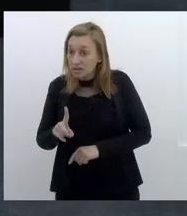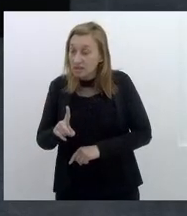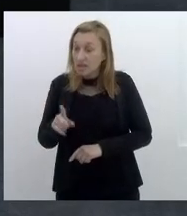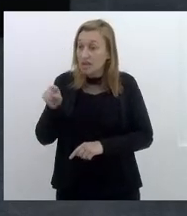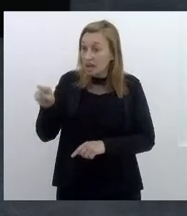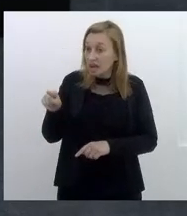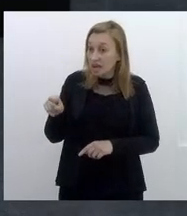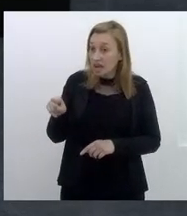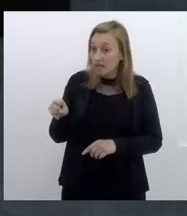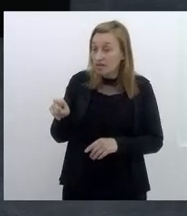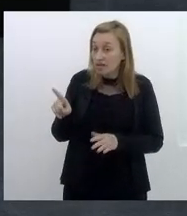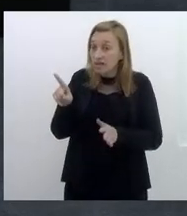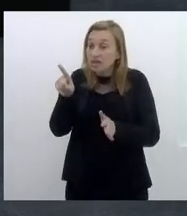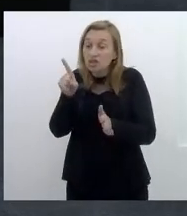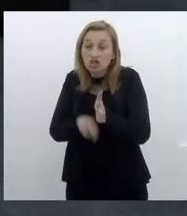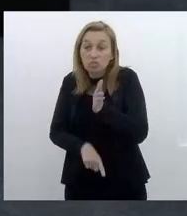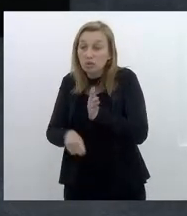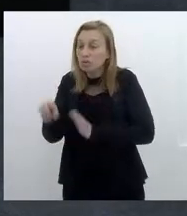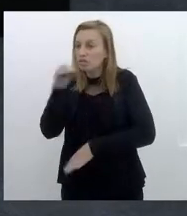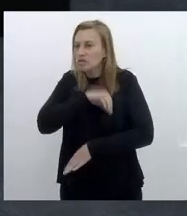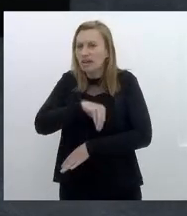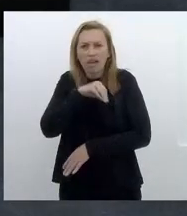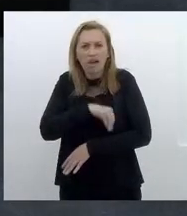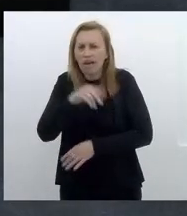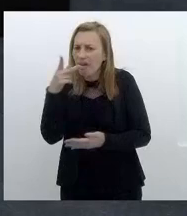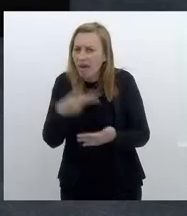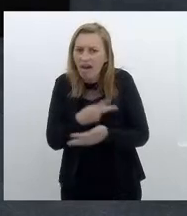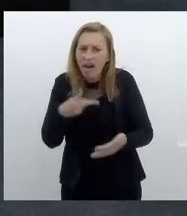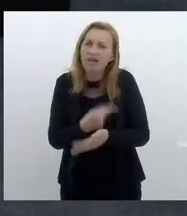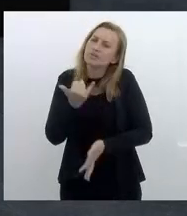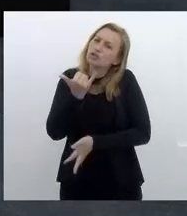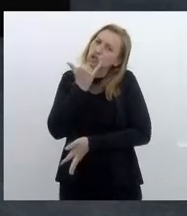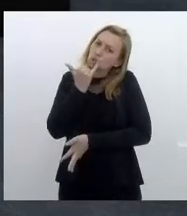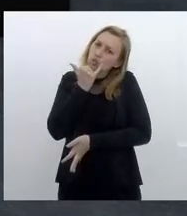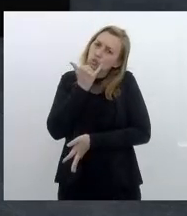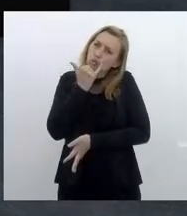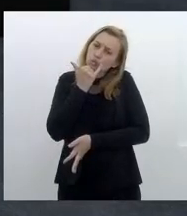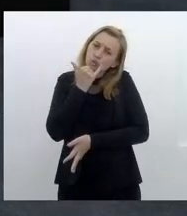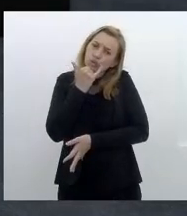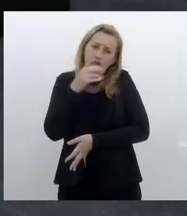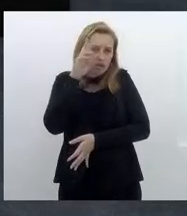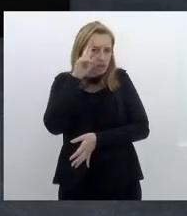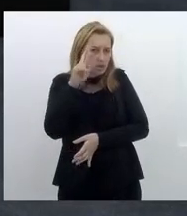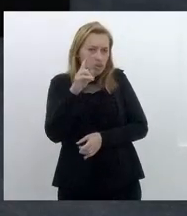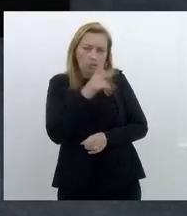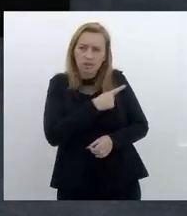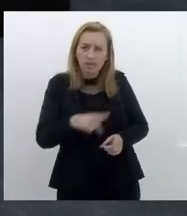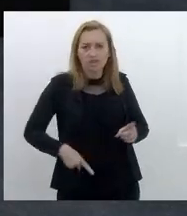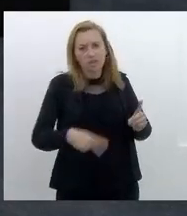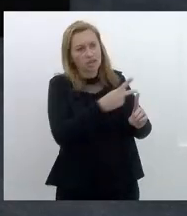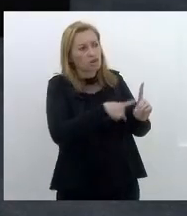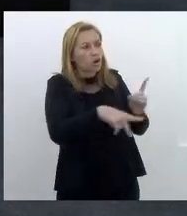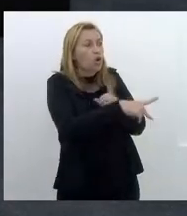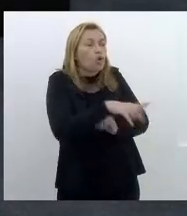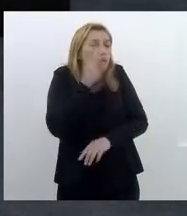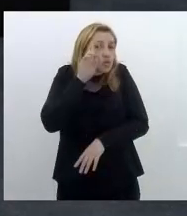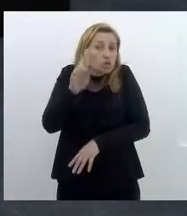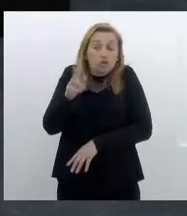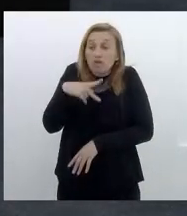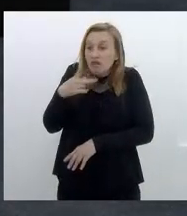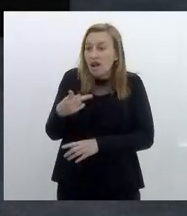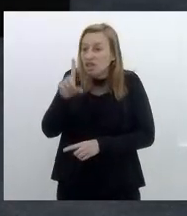um completo absurdo Me desculpe seu presente ver previdência o senhor só fala né